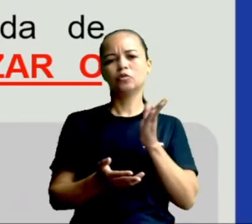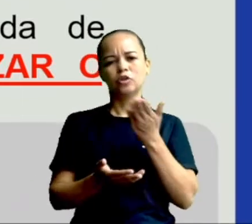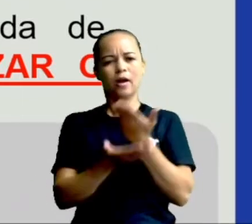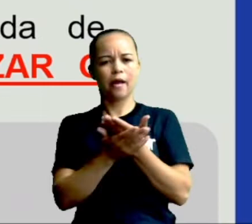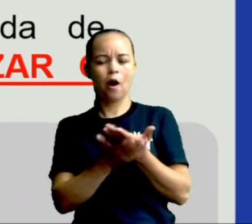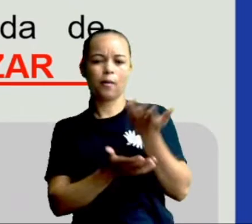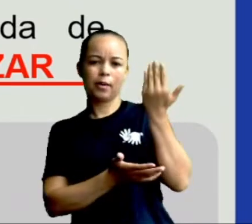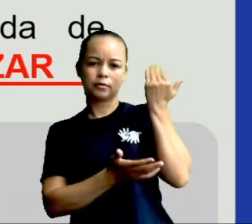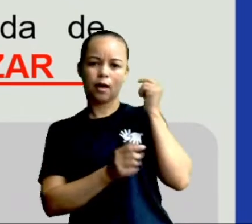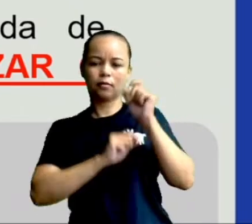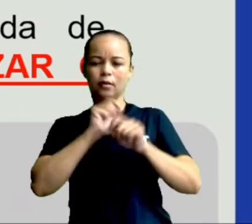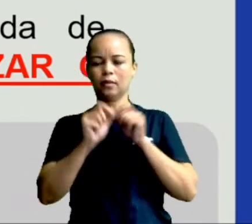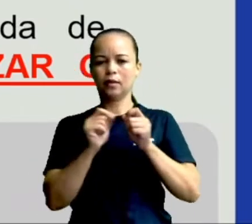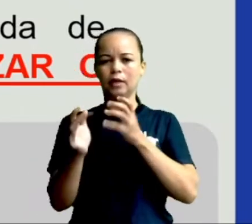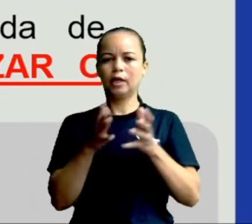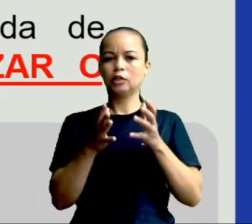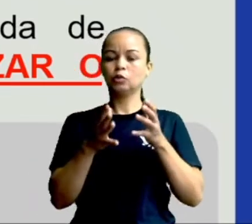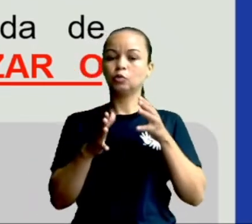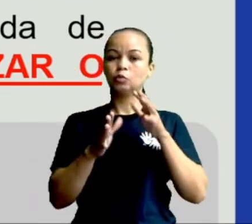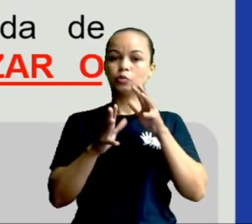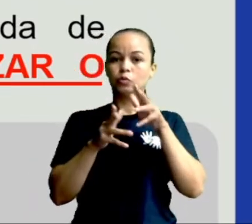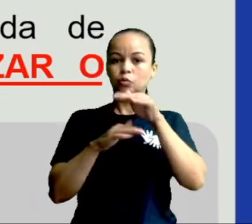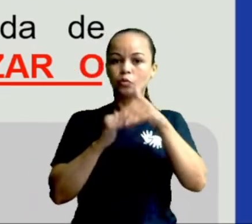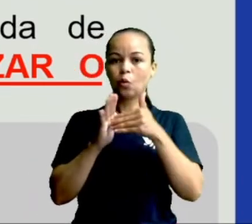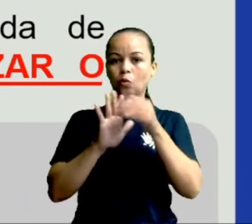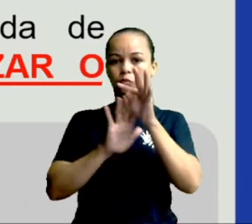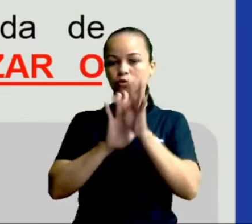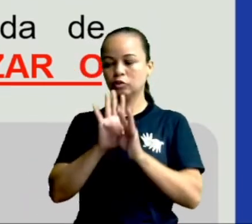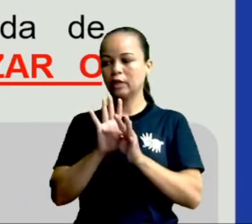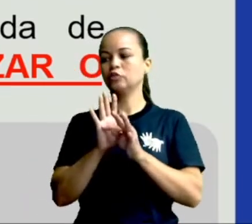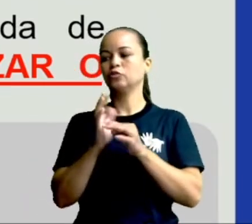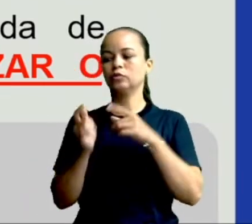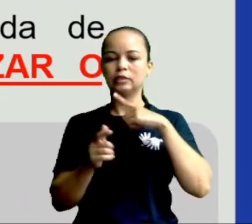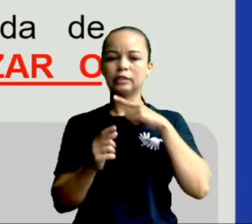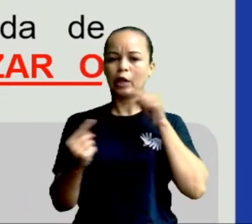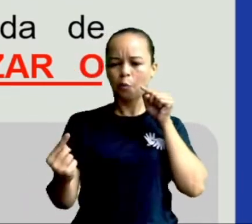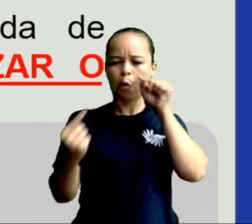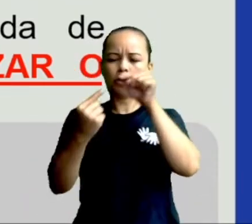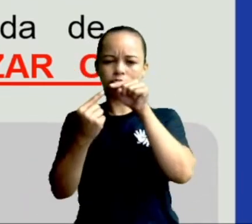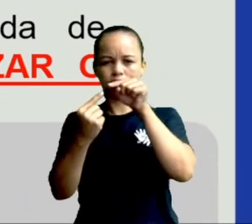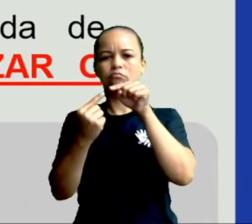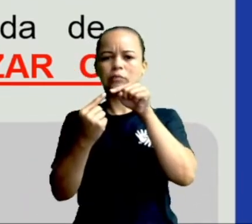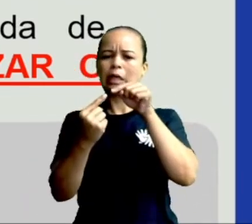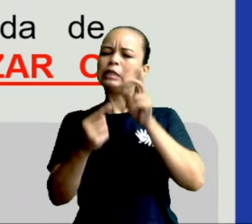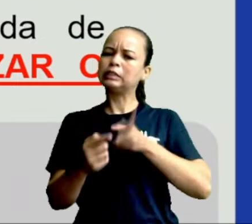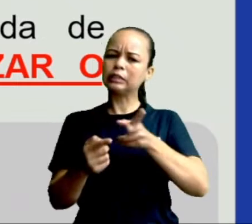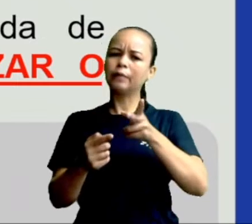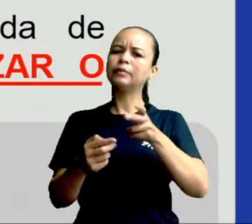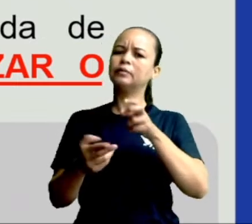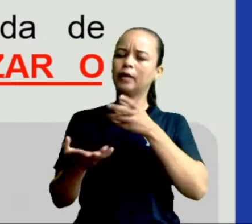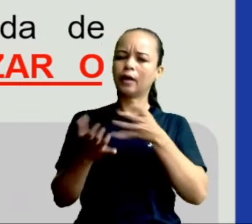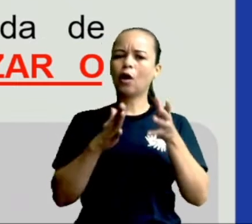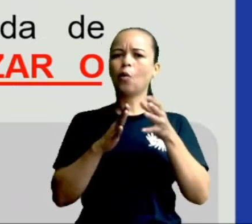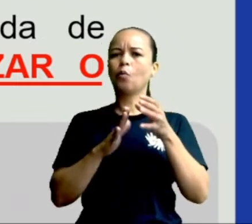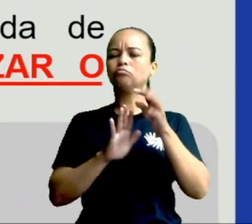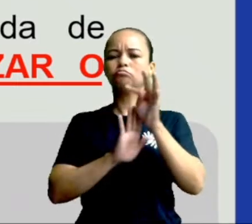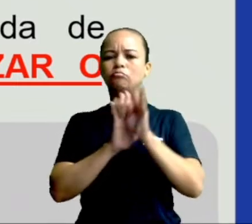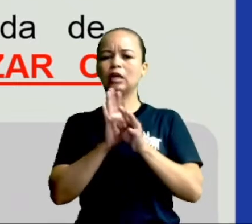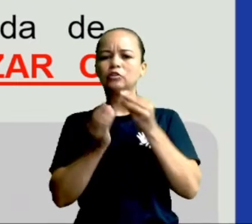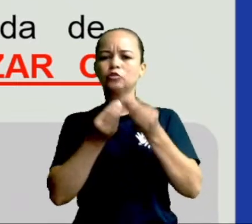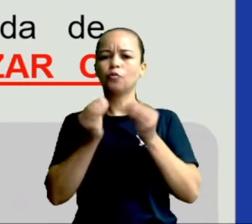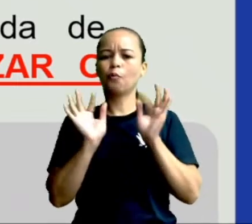os textos sempre vão ter um objetivo, não é isso? Todos os textos sempre terão um propósito, sempre terão